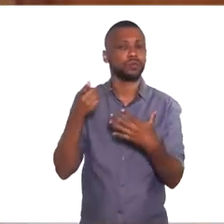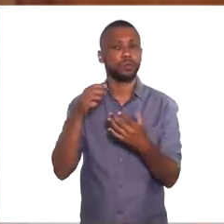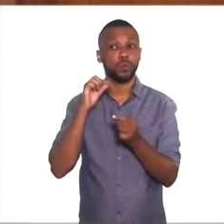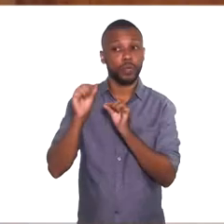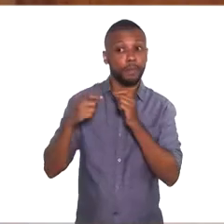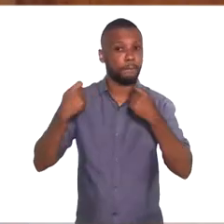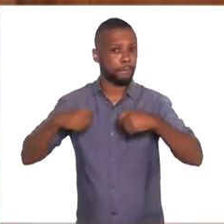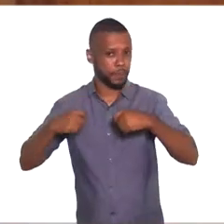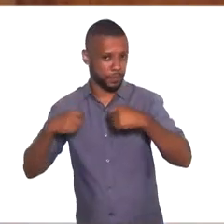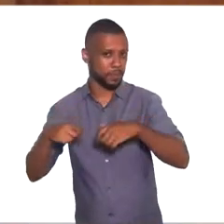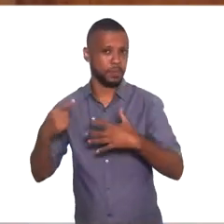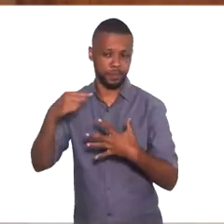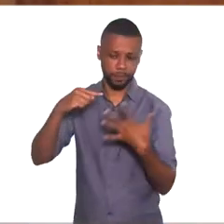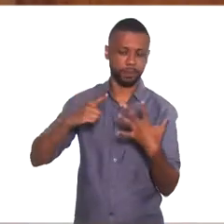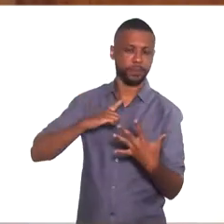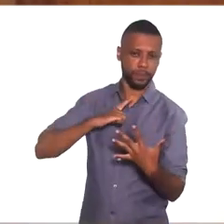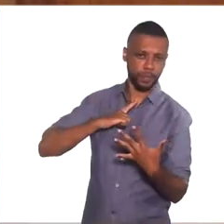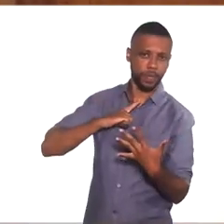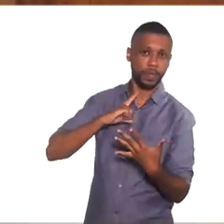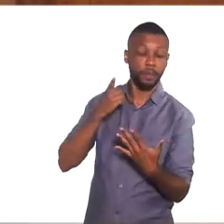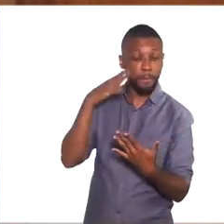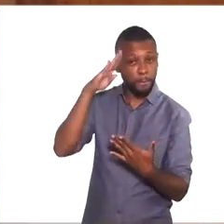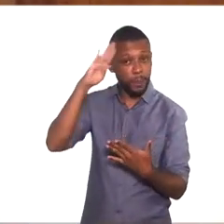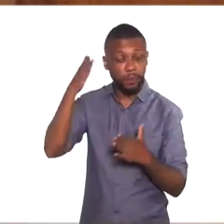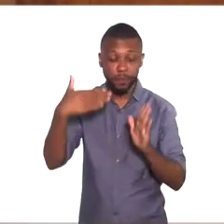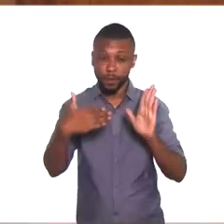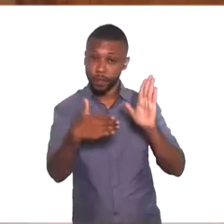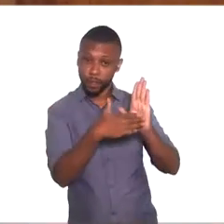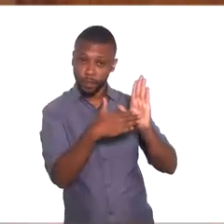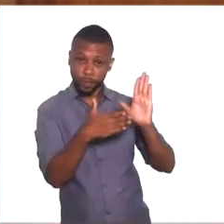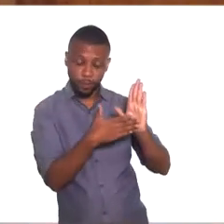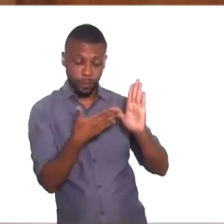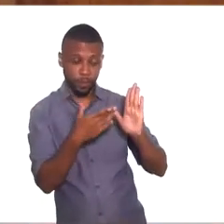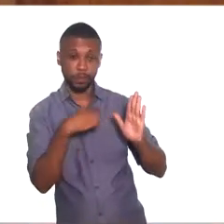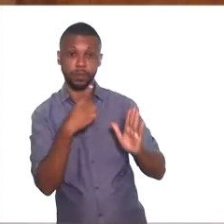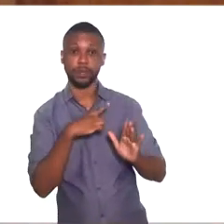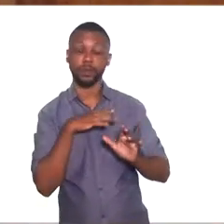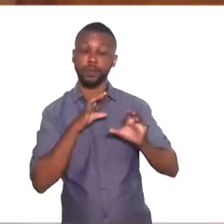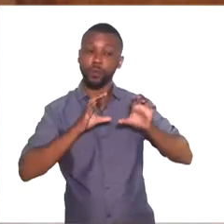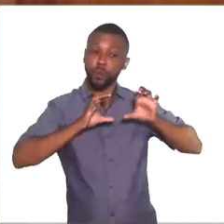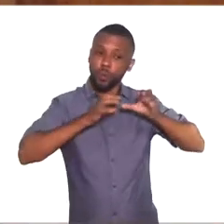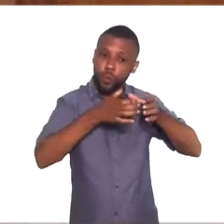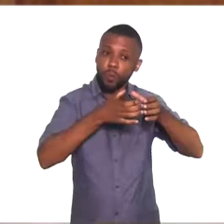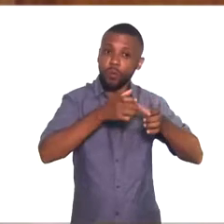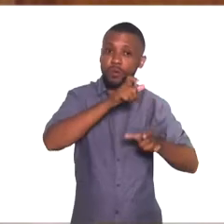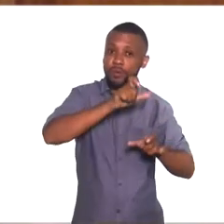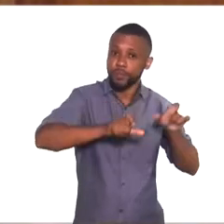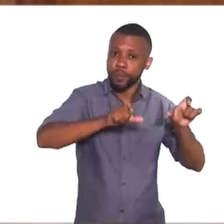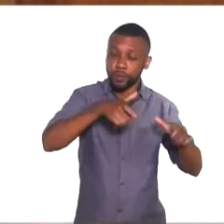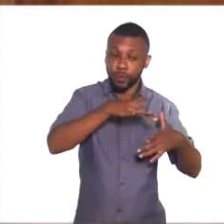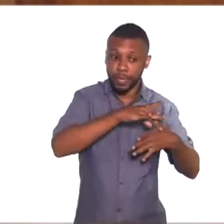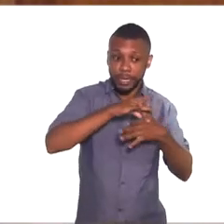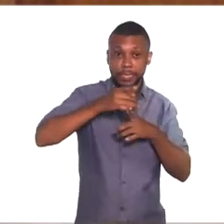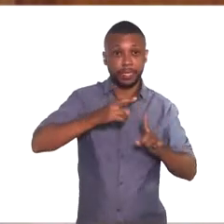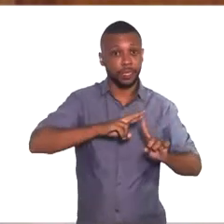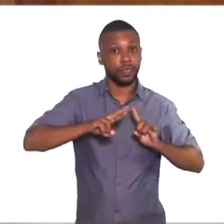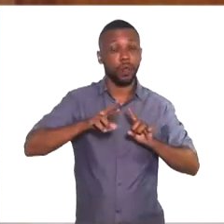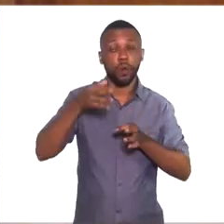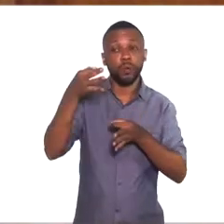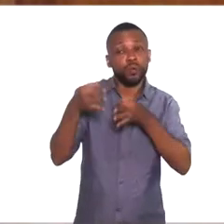System suas necessidades e justamente essa proposta e temos um grupo de juristas